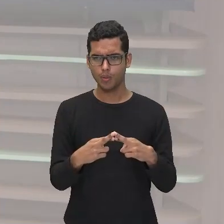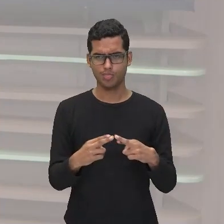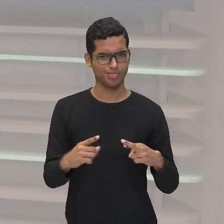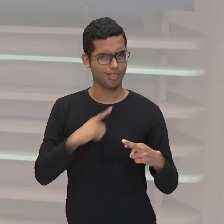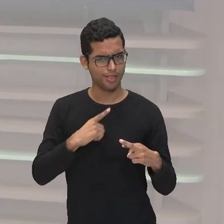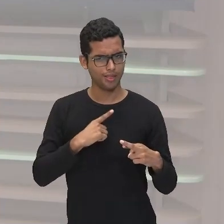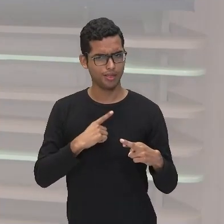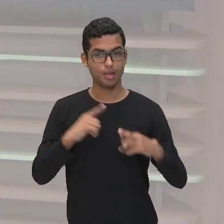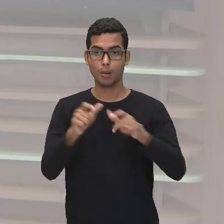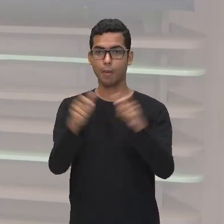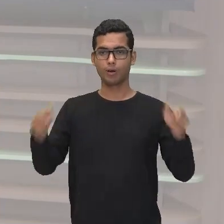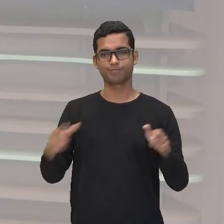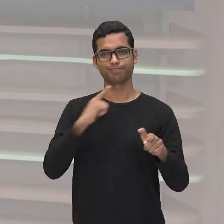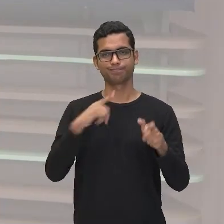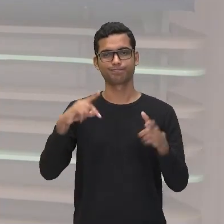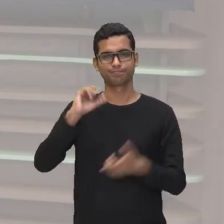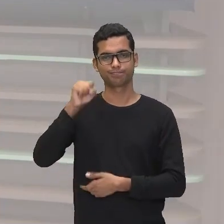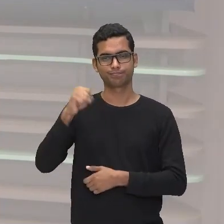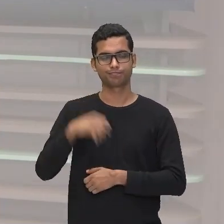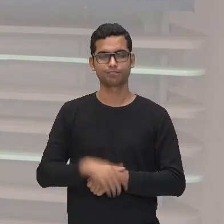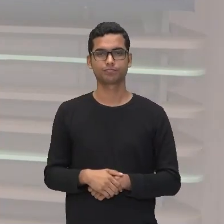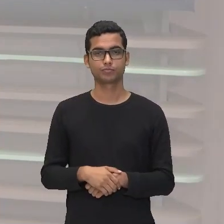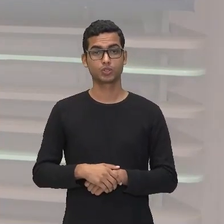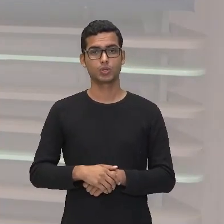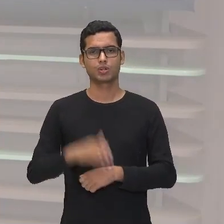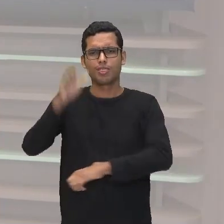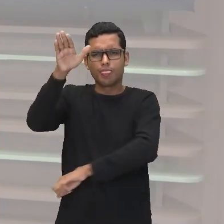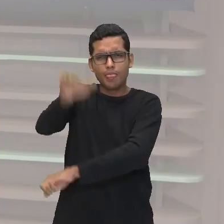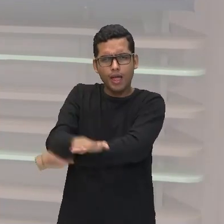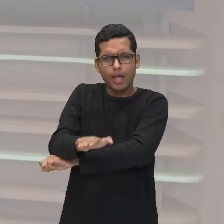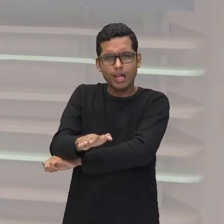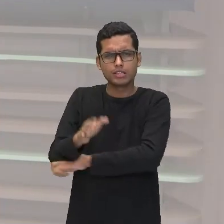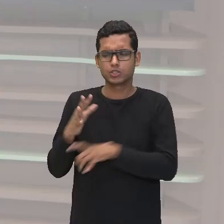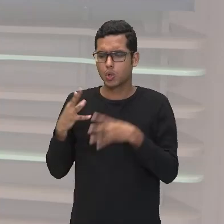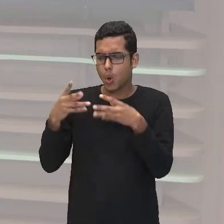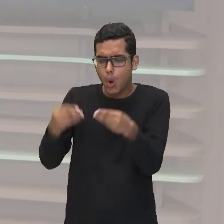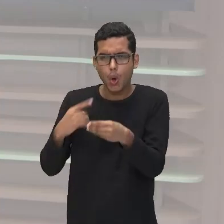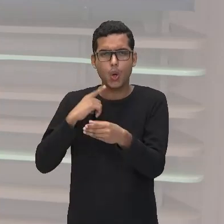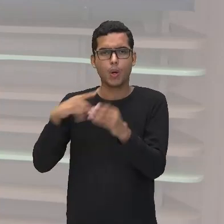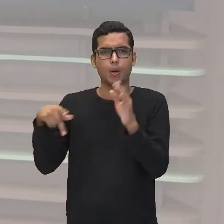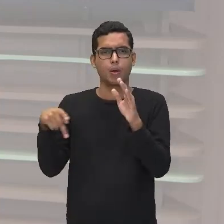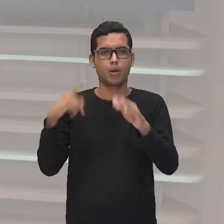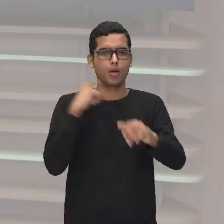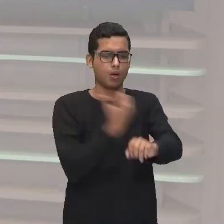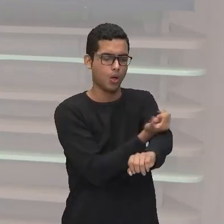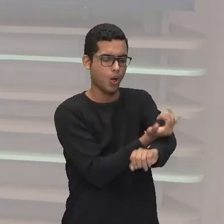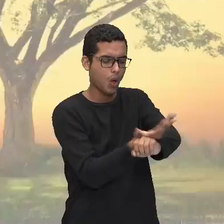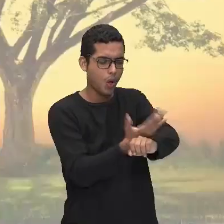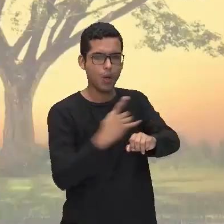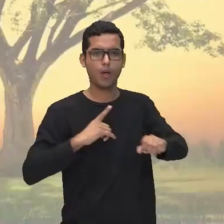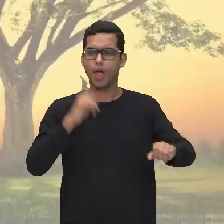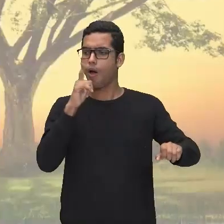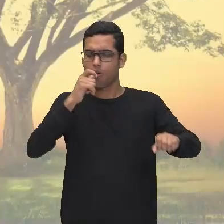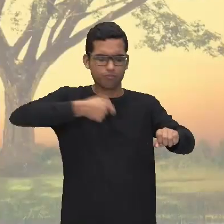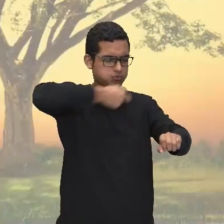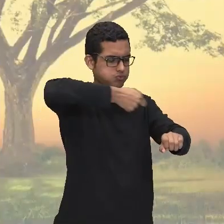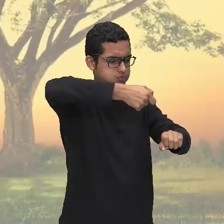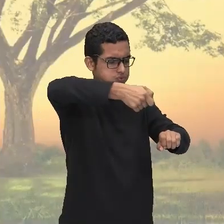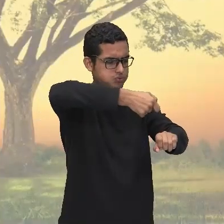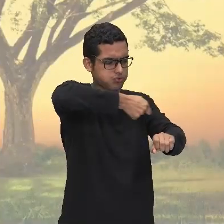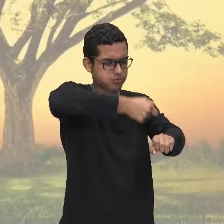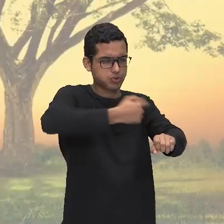cá. Todas as tardes rego as plantas de casa, peço perdão às árvores. Veja aqui